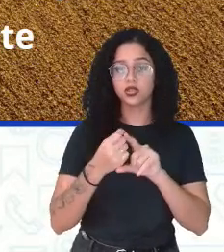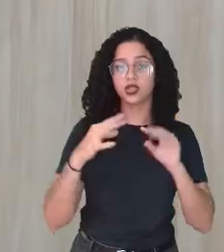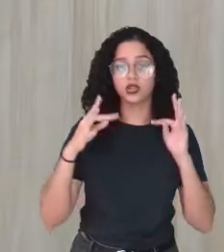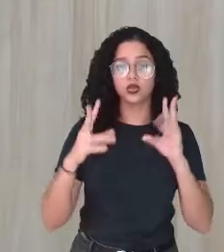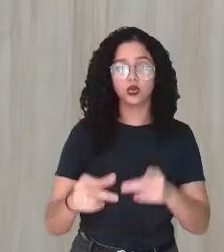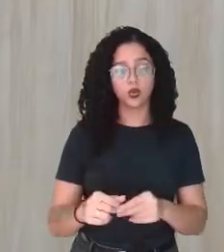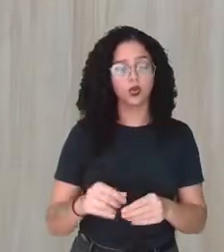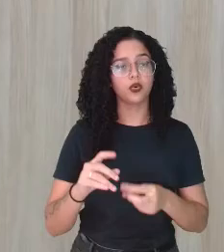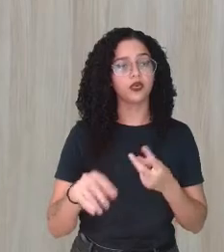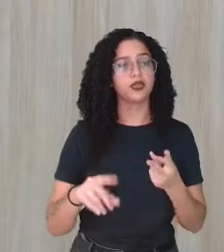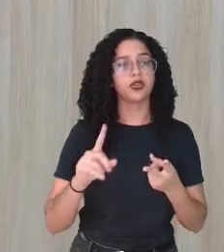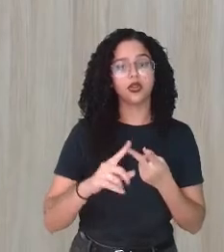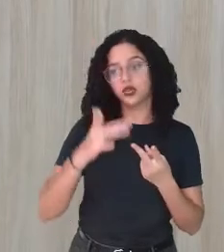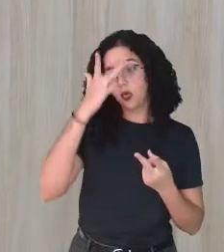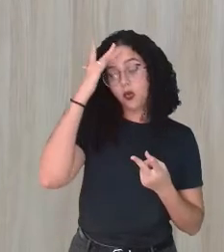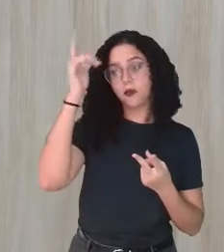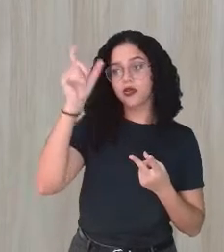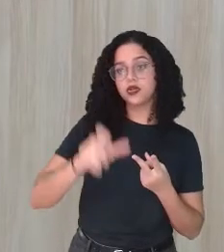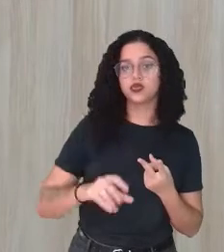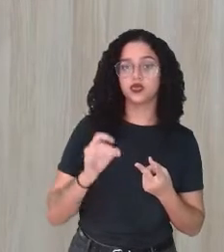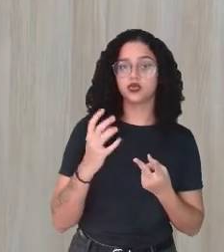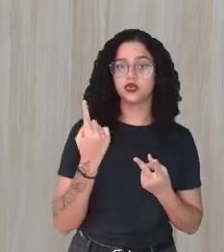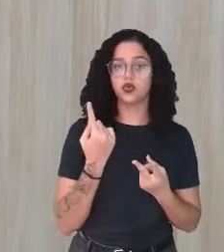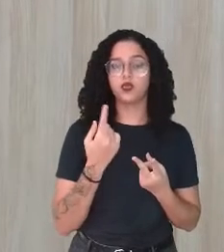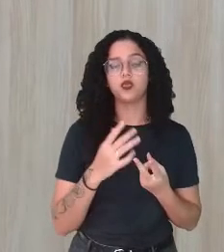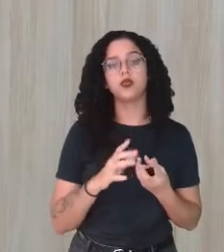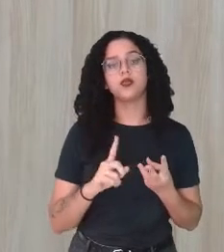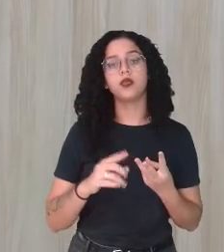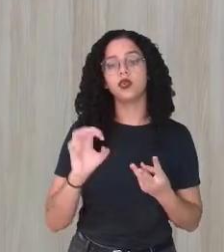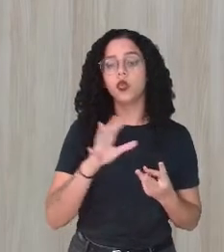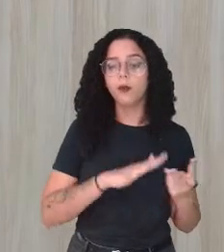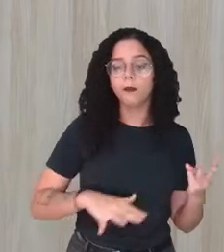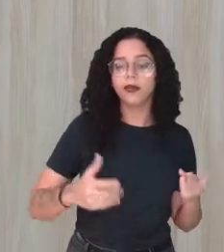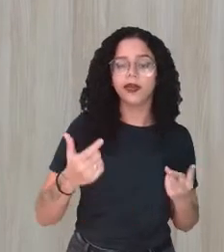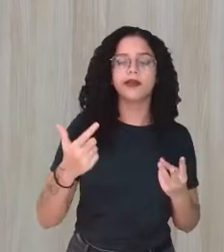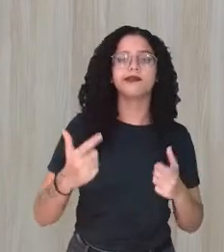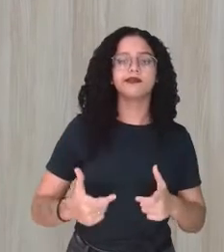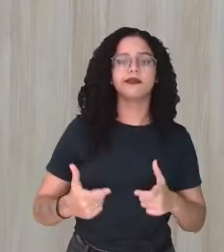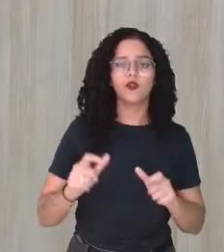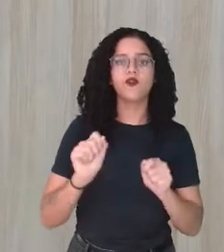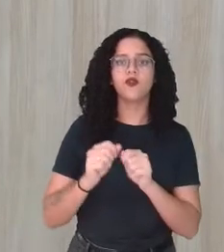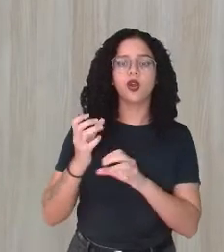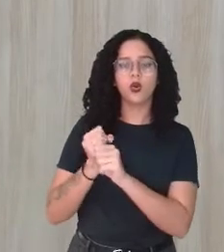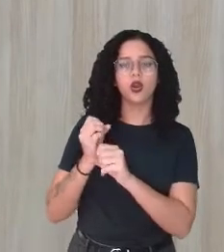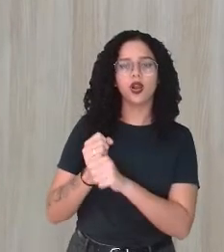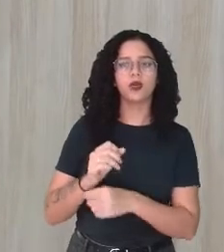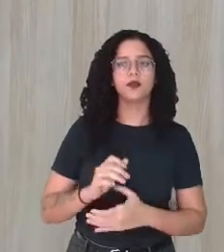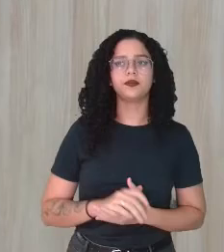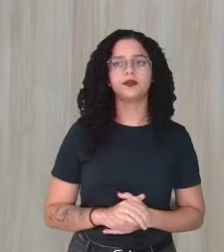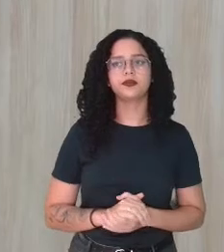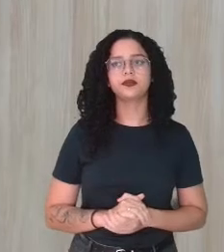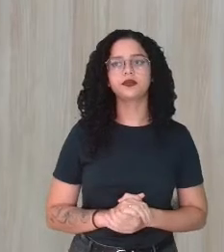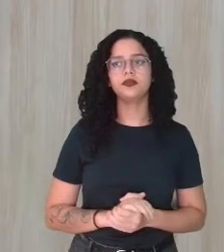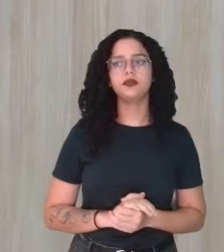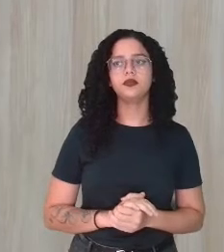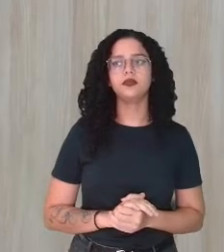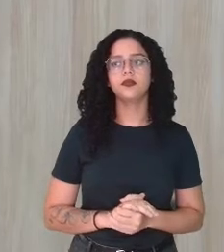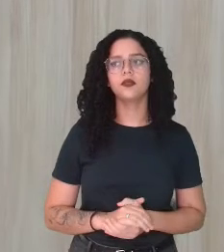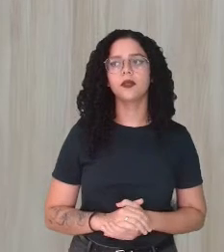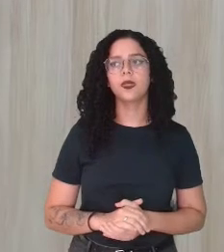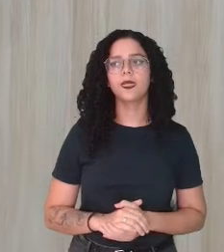inteira, a pegada de um indivíduo, tá certo? Então, do ambiente que ele está, a gente faz o cálculo ali, tá certo? E aí,